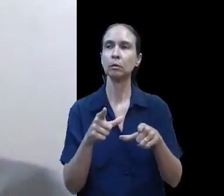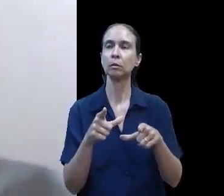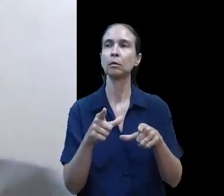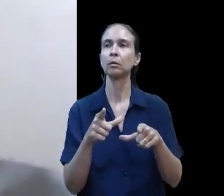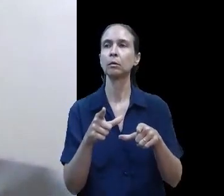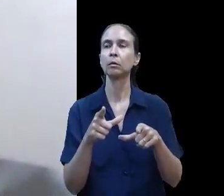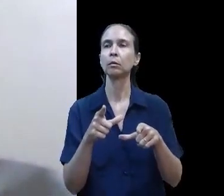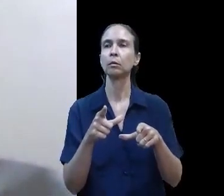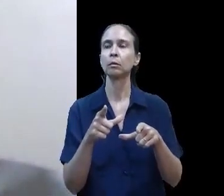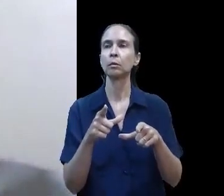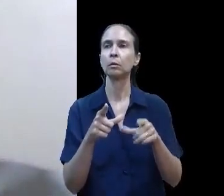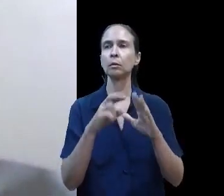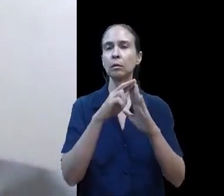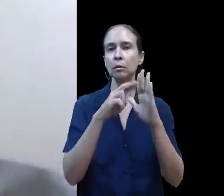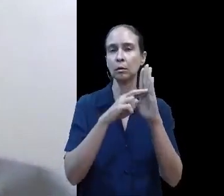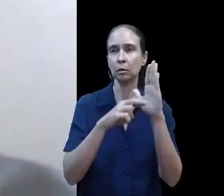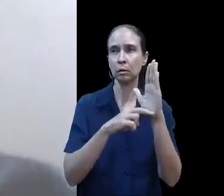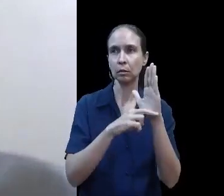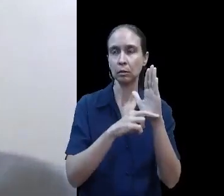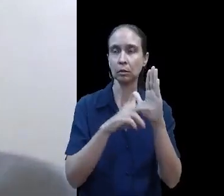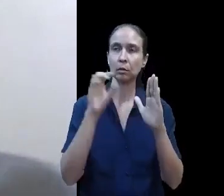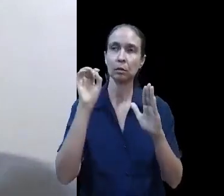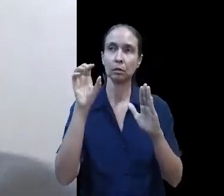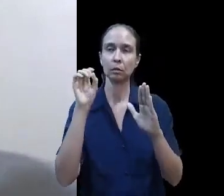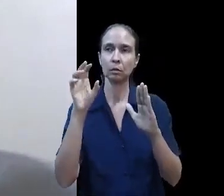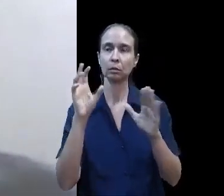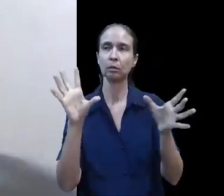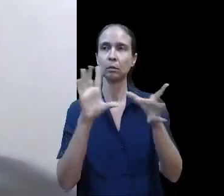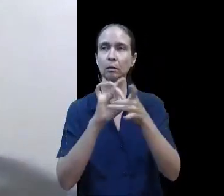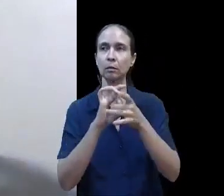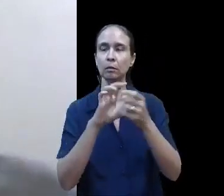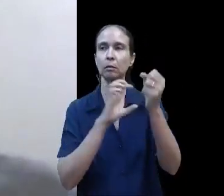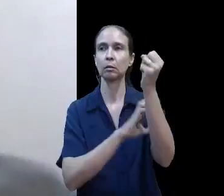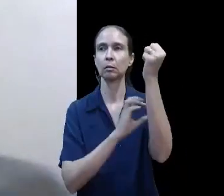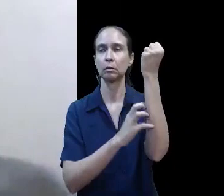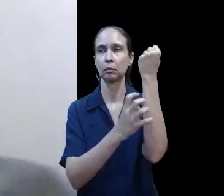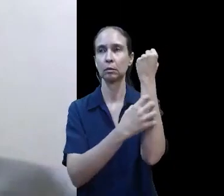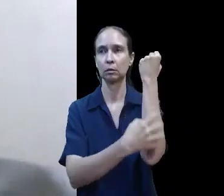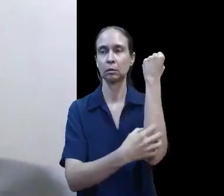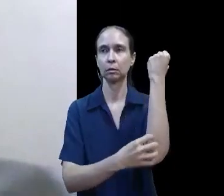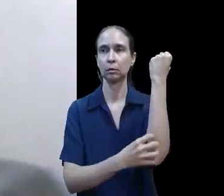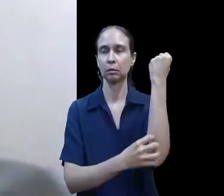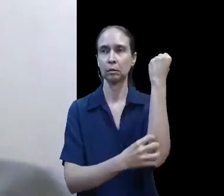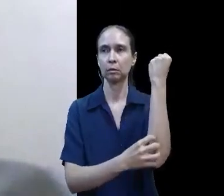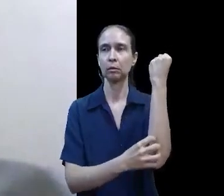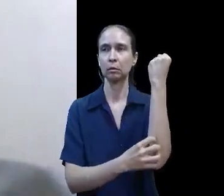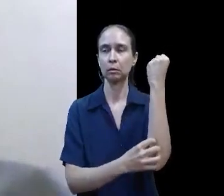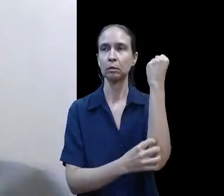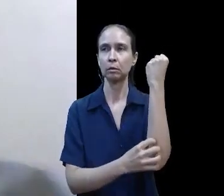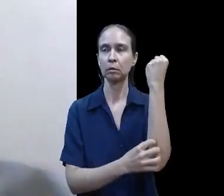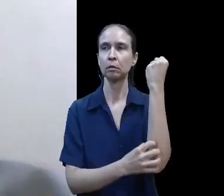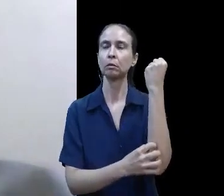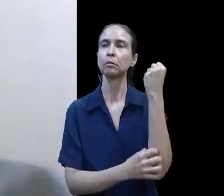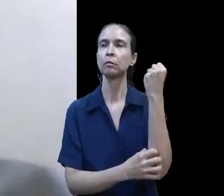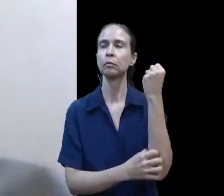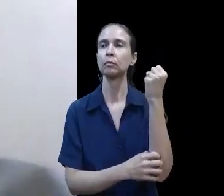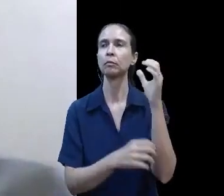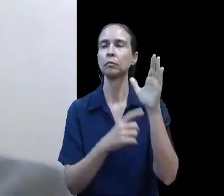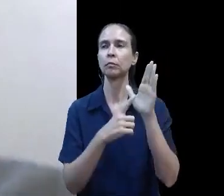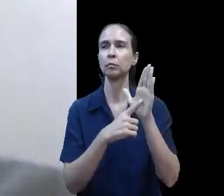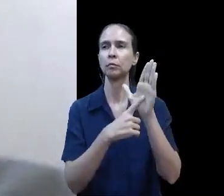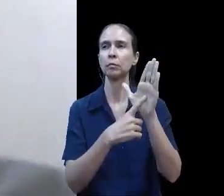de produção integrada do abacaxi. E essa norma técnica, ela está disponível na página